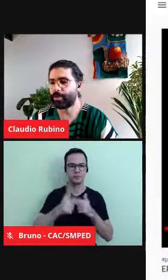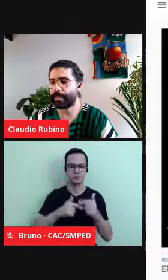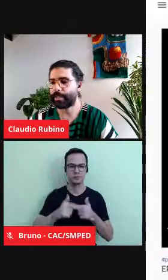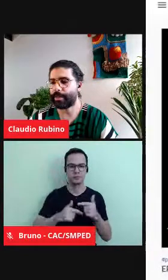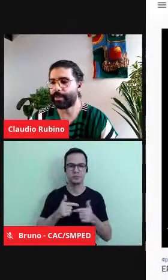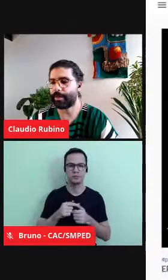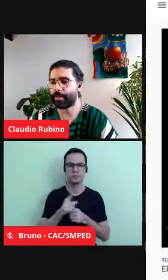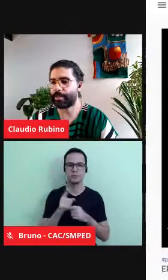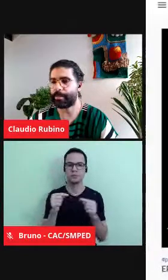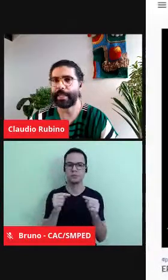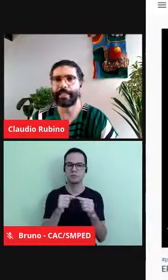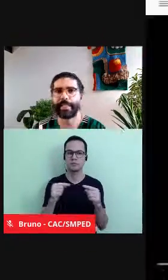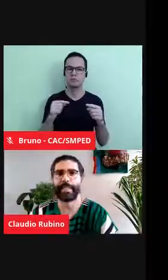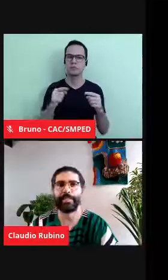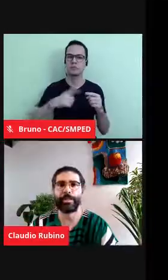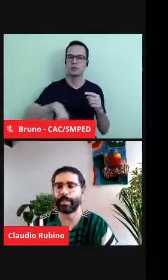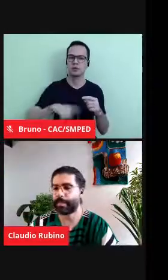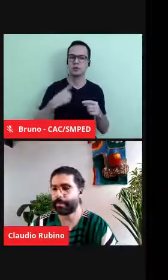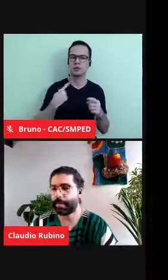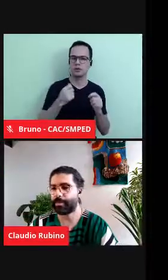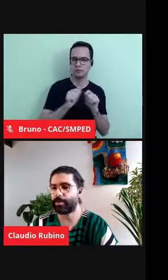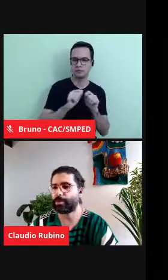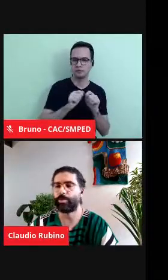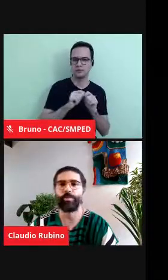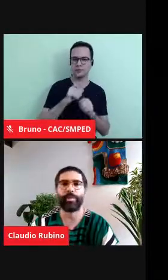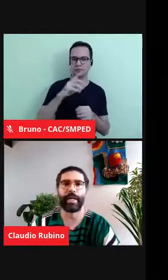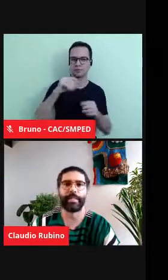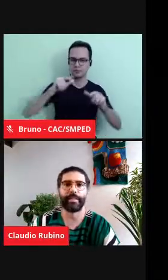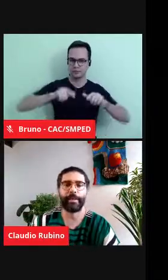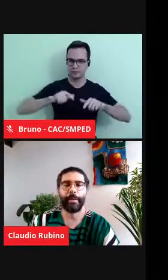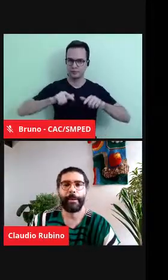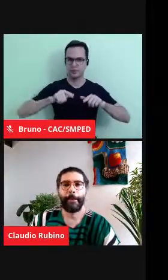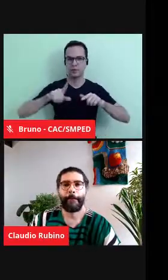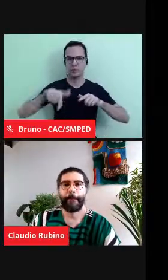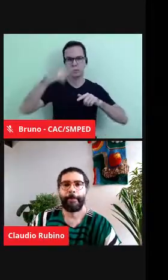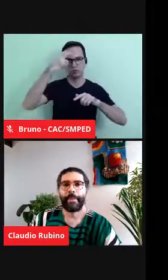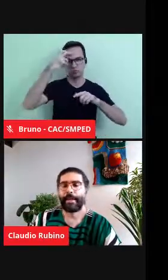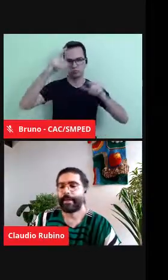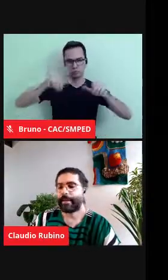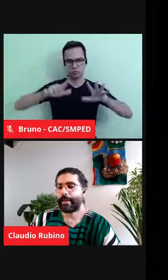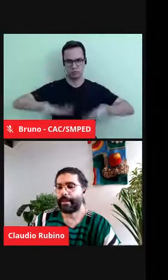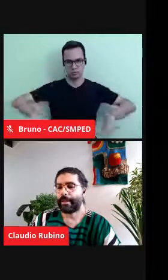essas relações com as nossas práticas dentro desses espaços culturais,